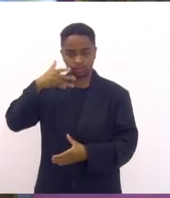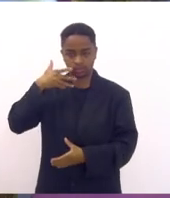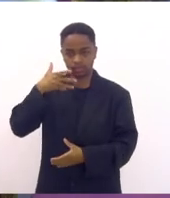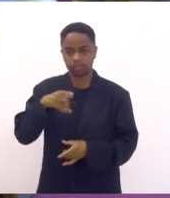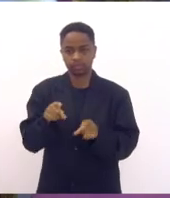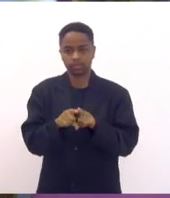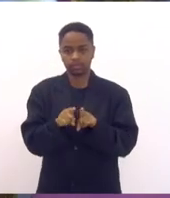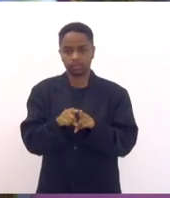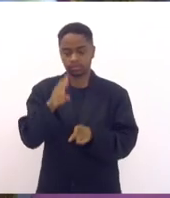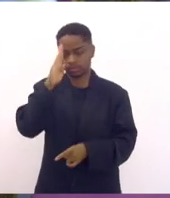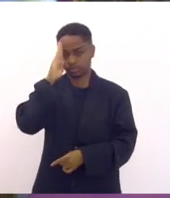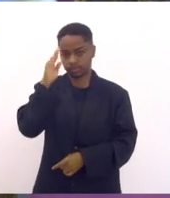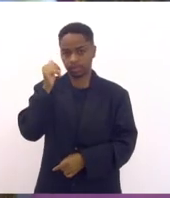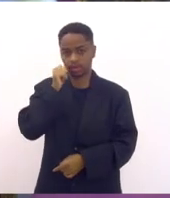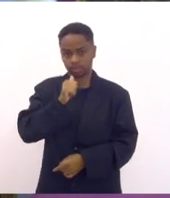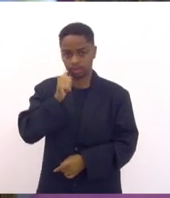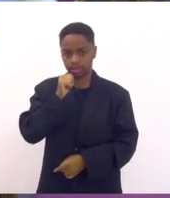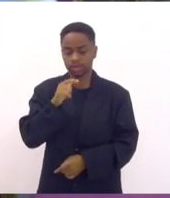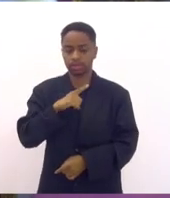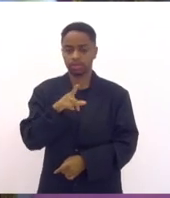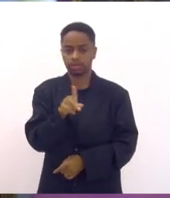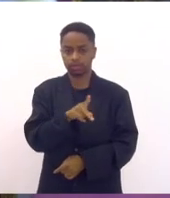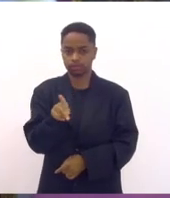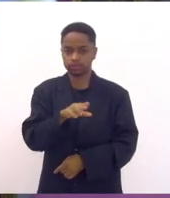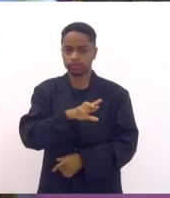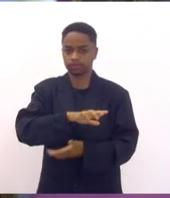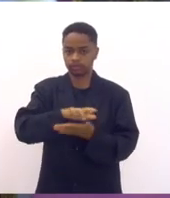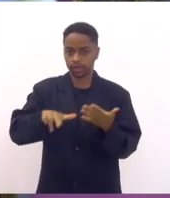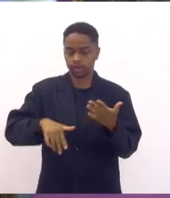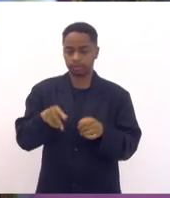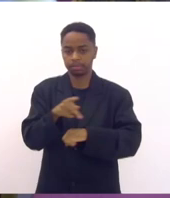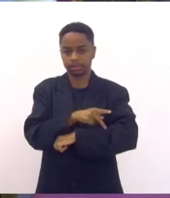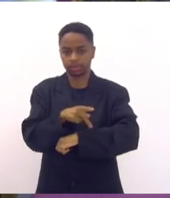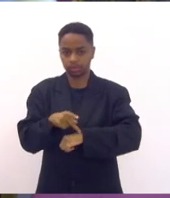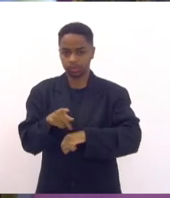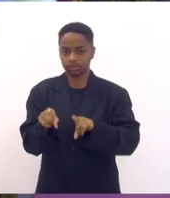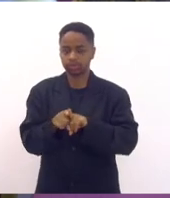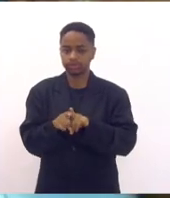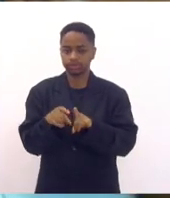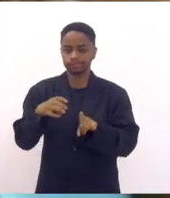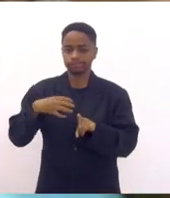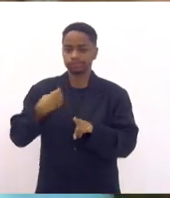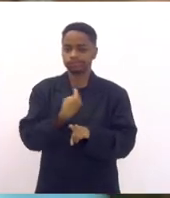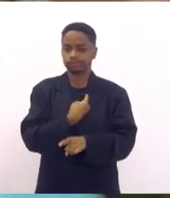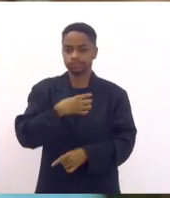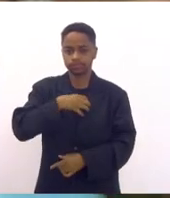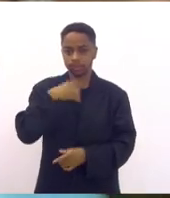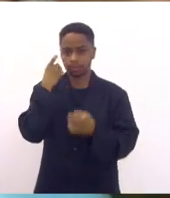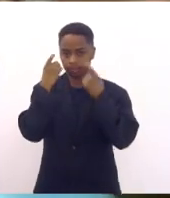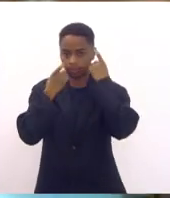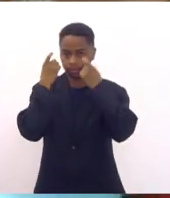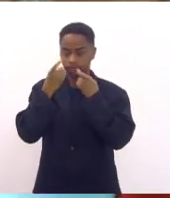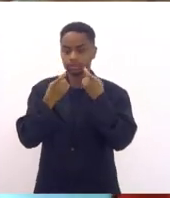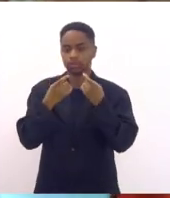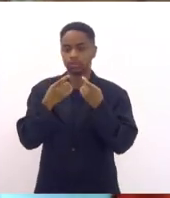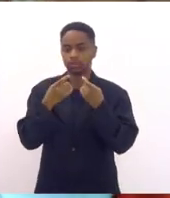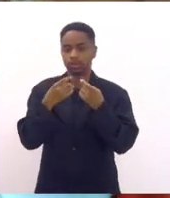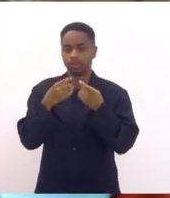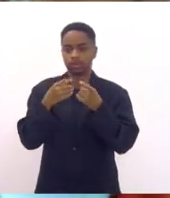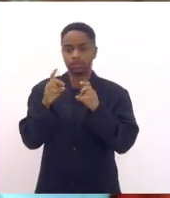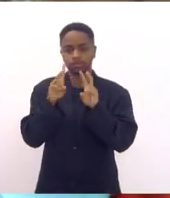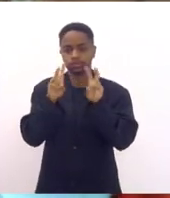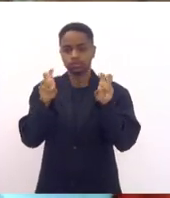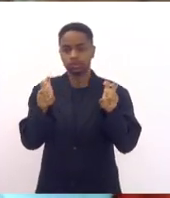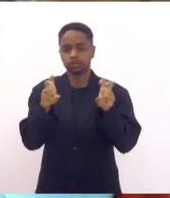nossas mulheres onde temos muitos professores pedagogas e tudo mais que é uma preocupação grande dentro dessa salvação que tá se